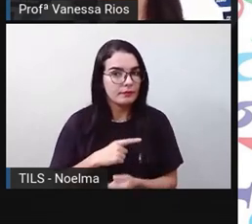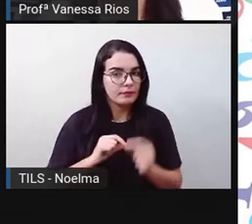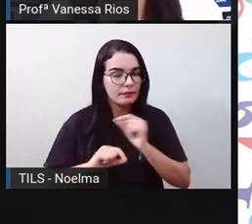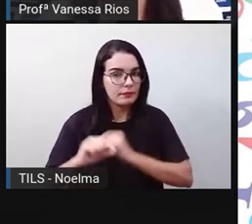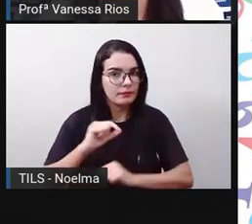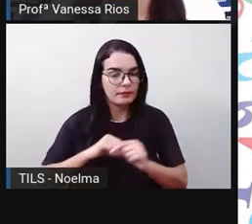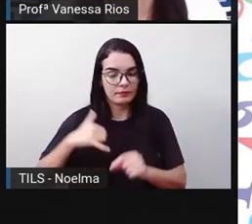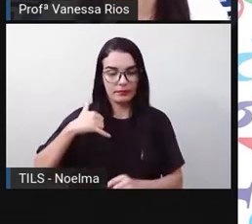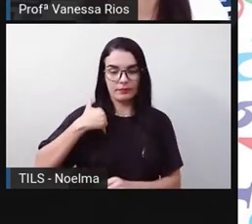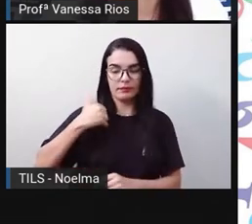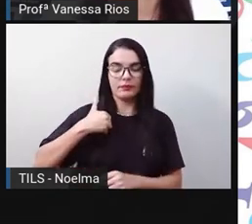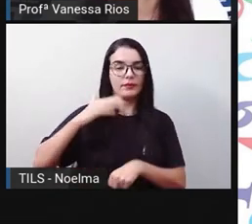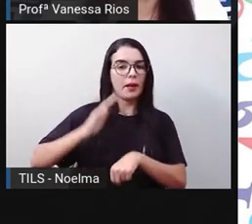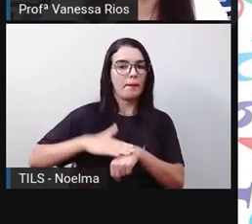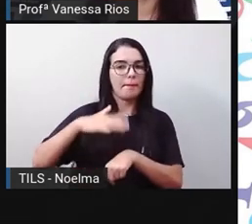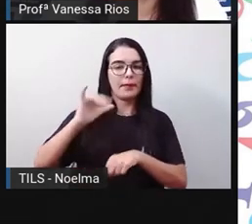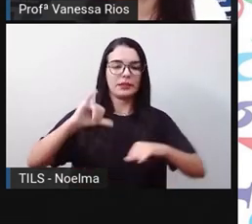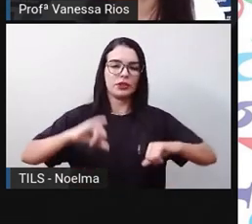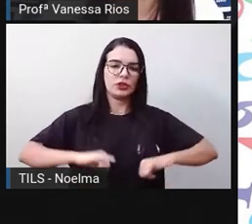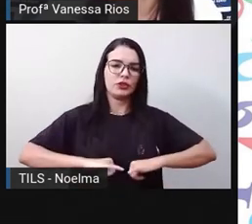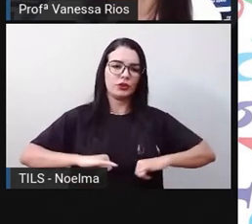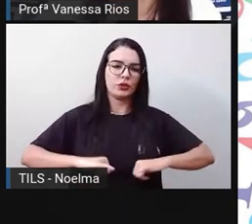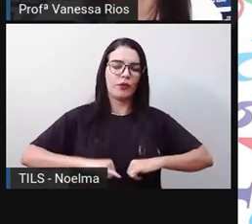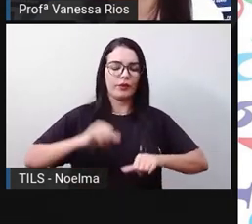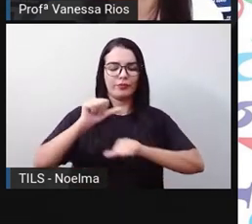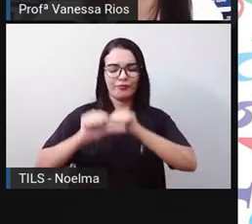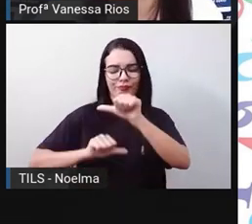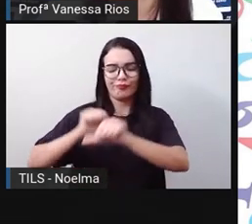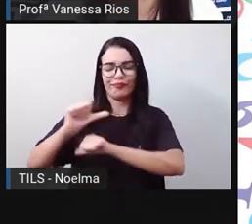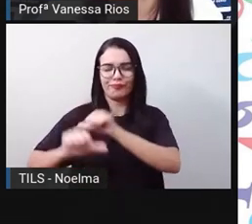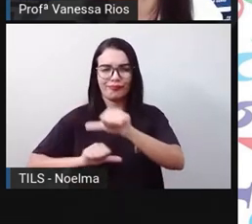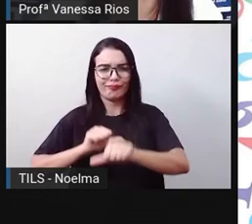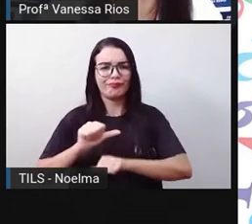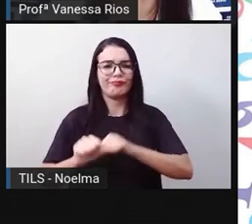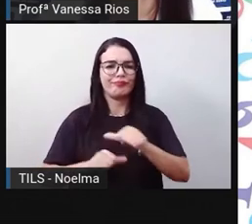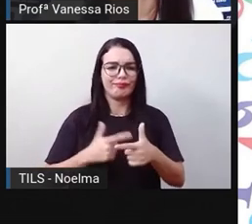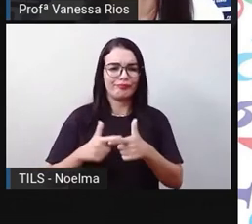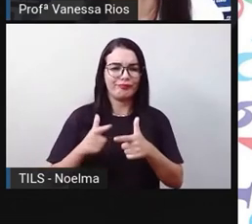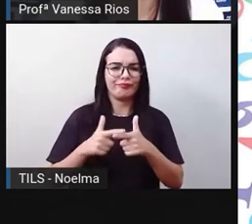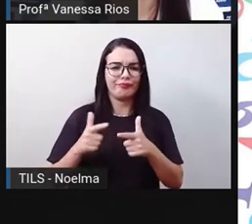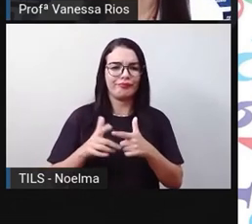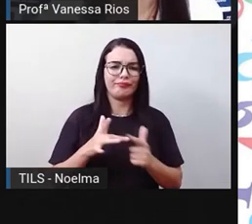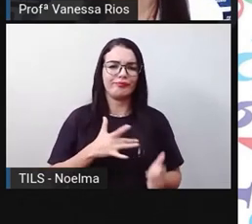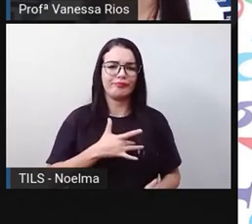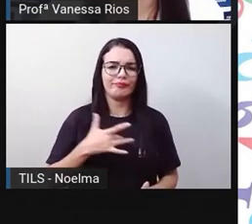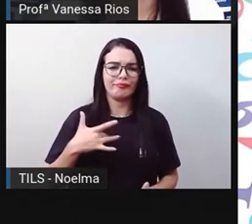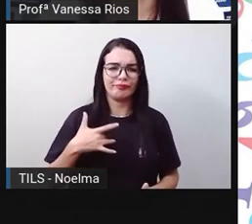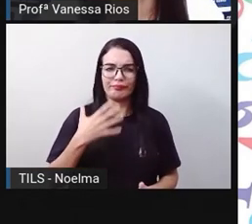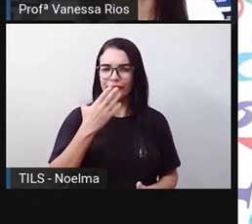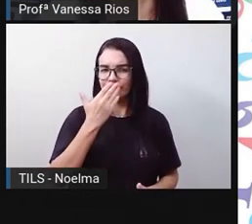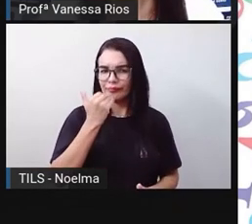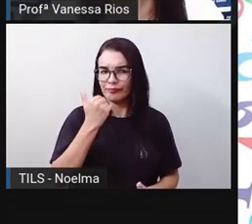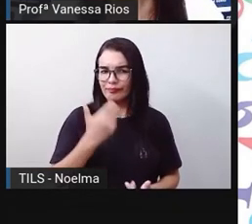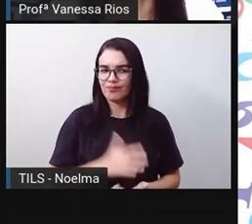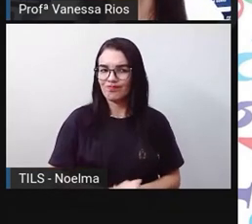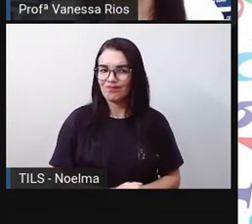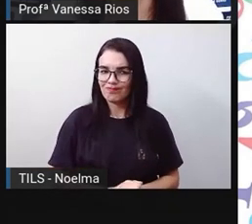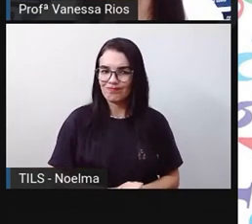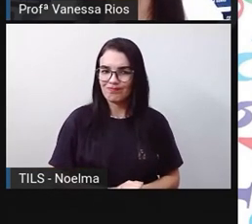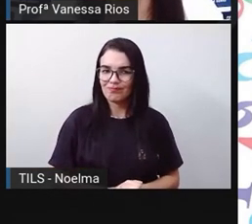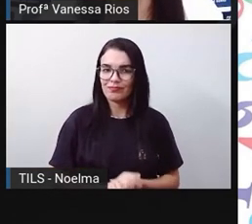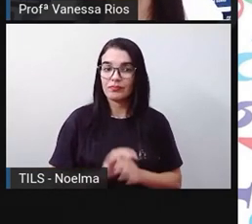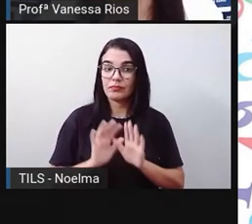às idades que mais sofrem com esses transtornos, com esses distúrbios. E aí é um mito achar que a doença